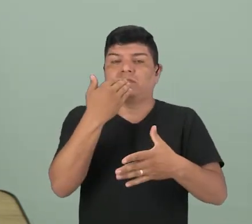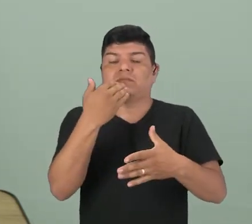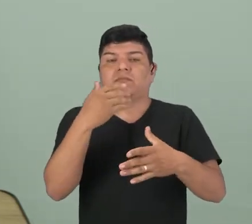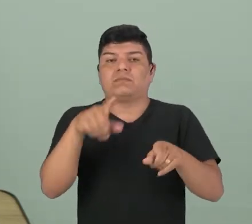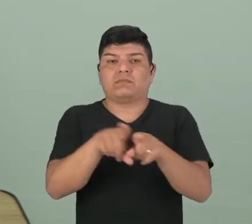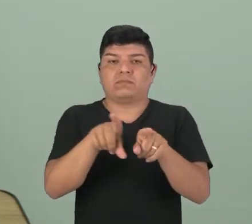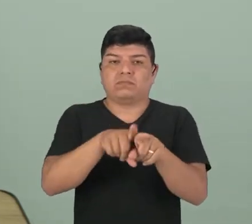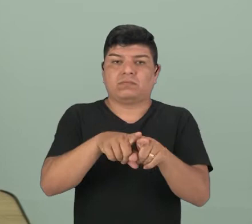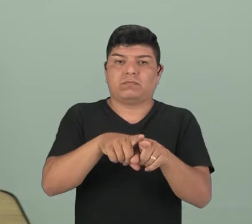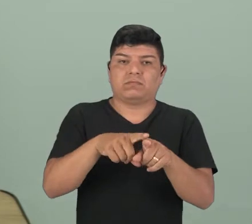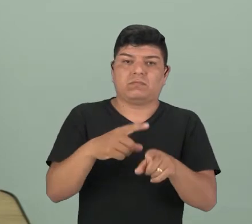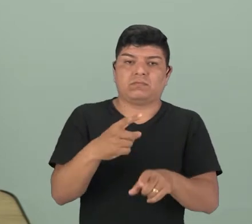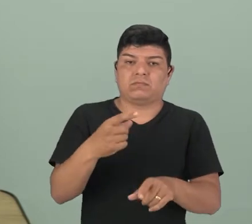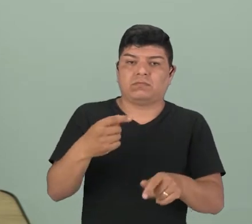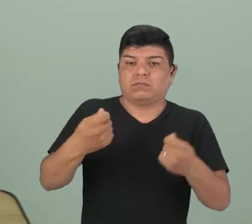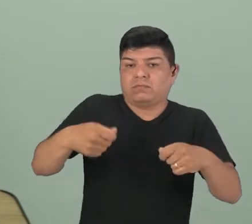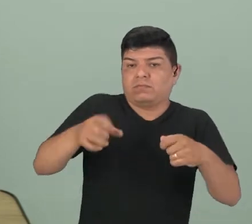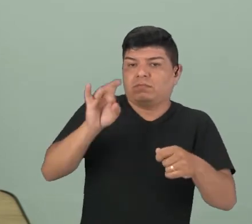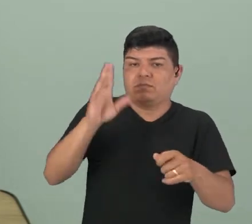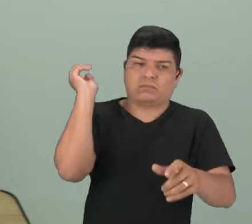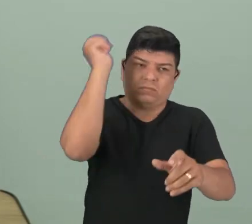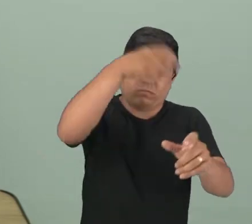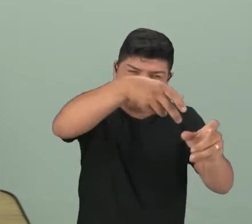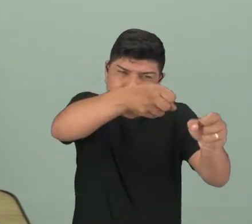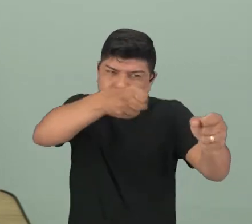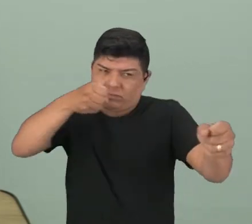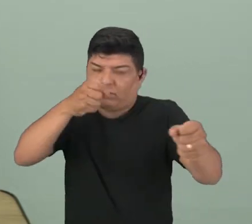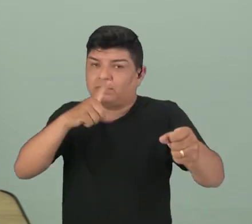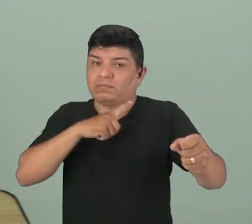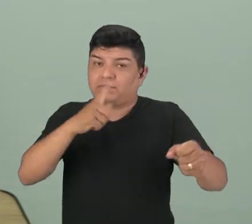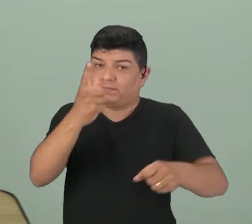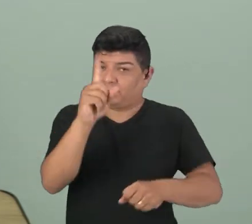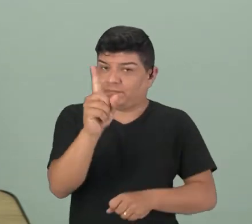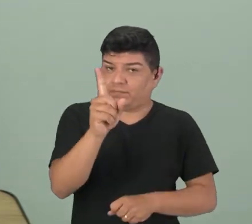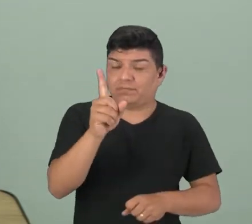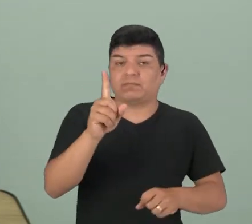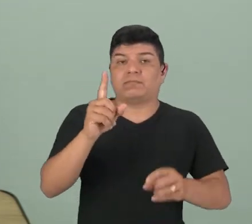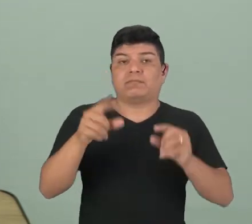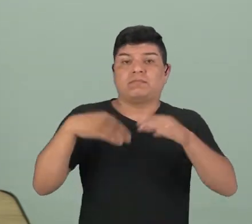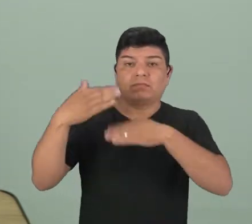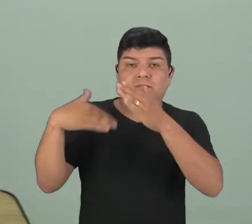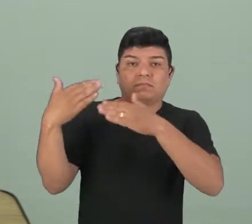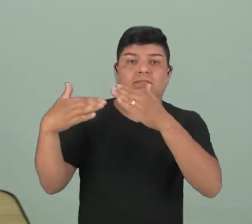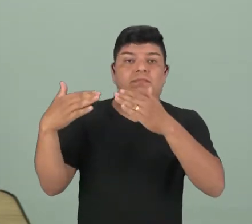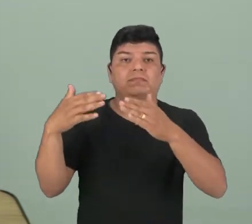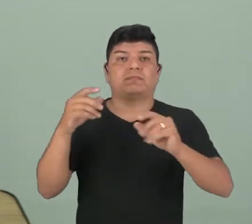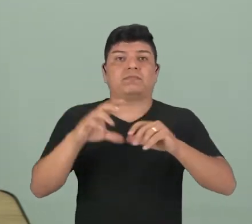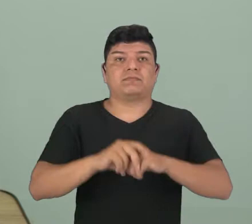passaram a não depender somente da caça para obtê-los. Então, aí teve o processo da